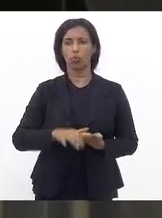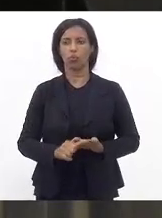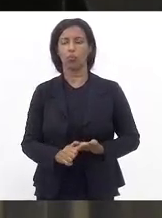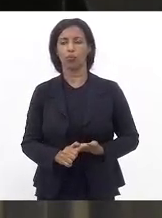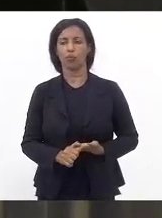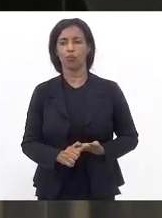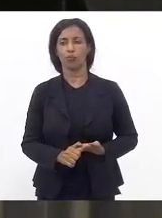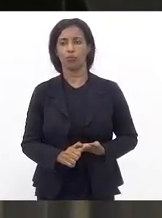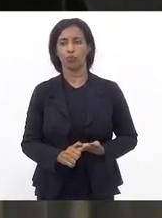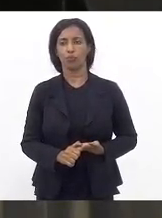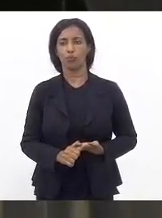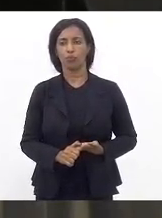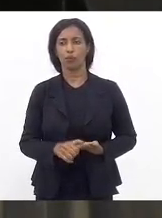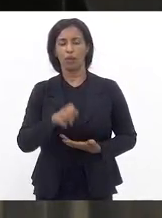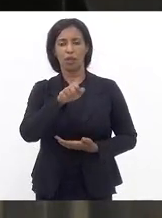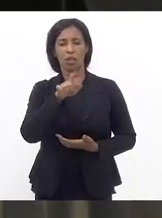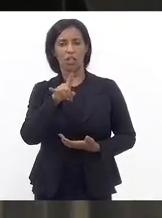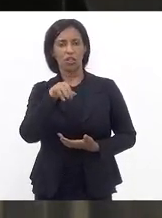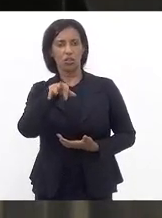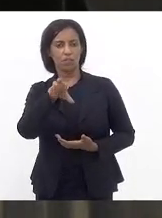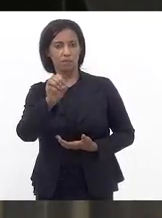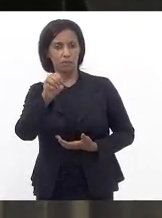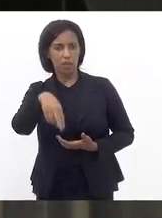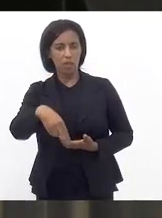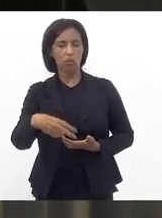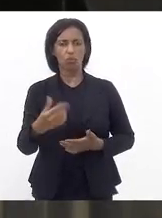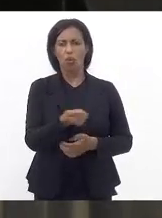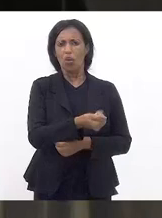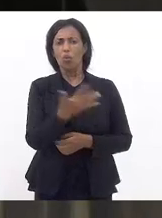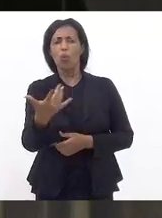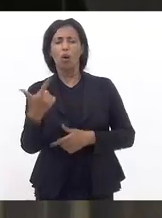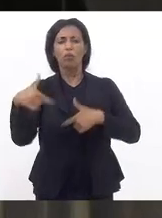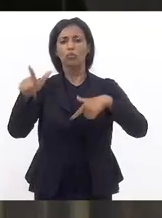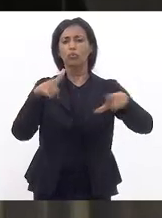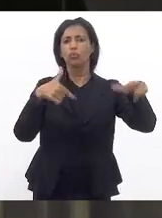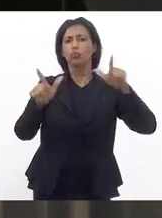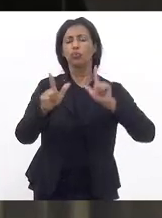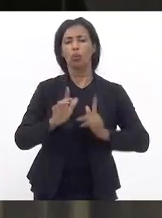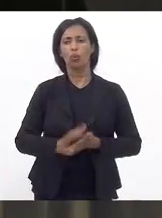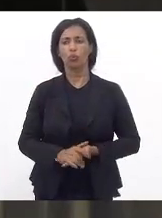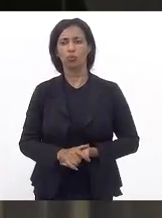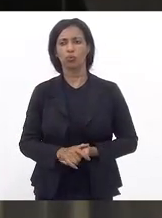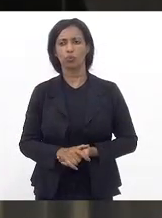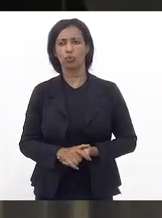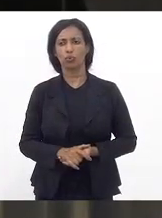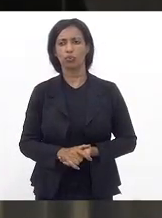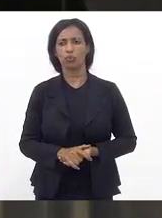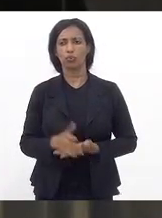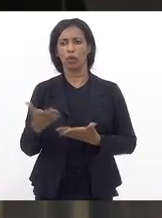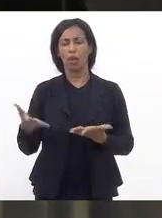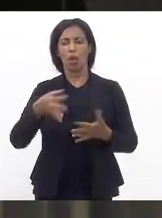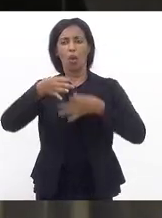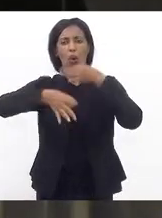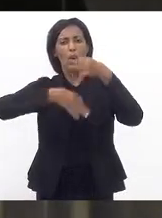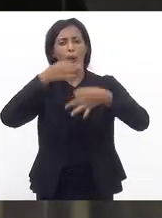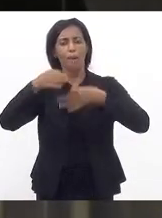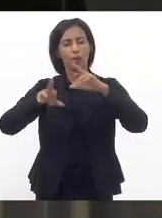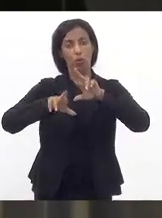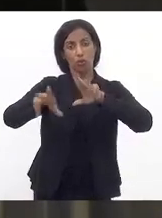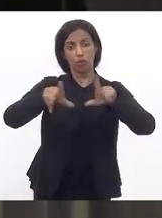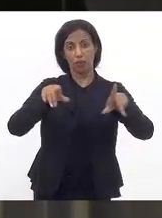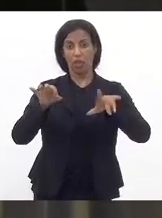Barros Dr Edimilson migowski e tantos outros que por aqui passaram eles até tinham opiniões diferentes